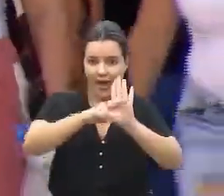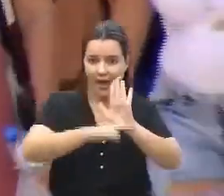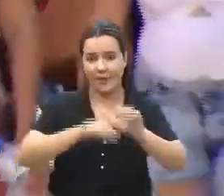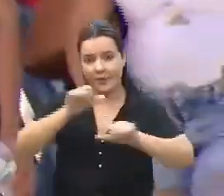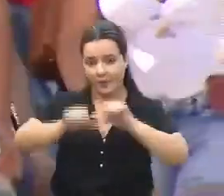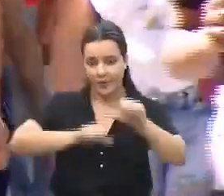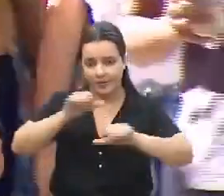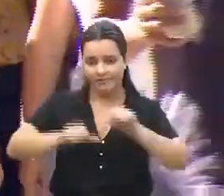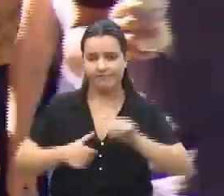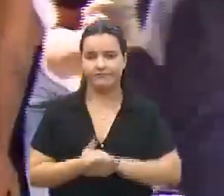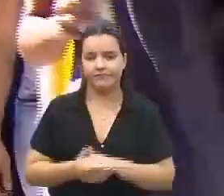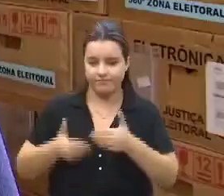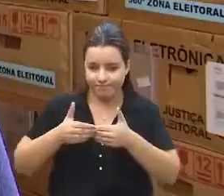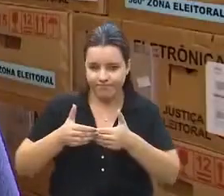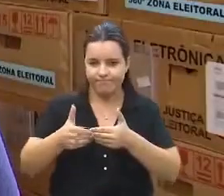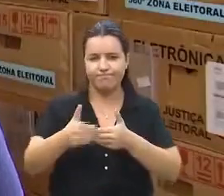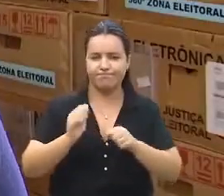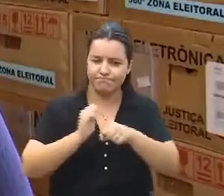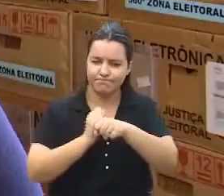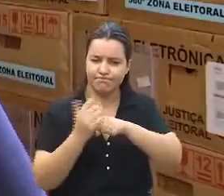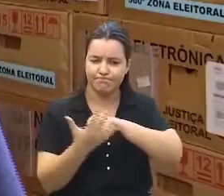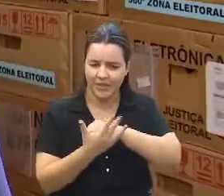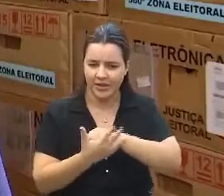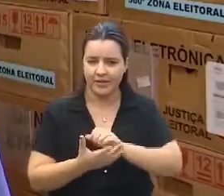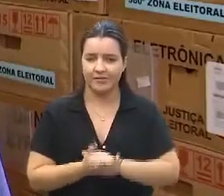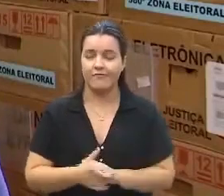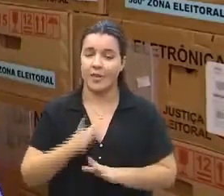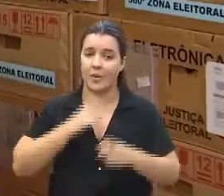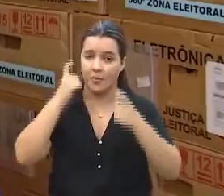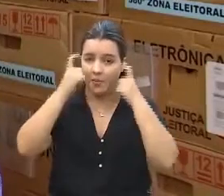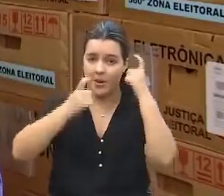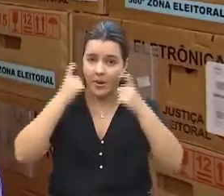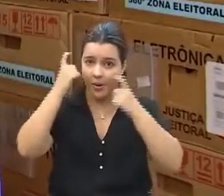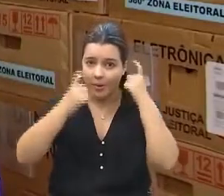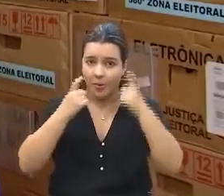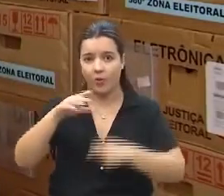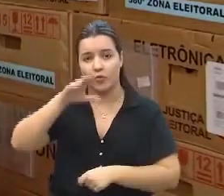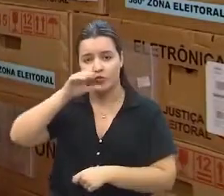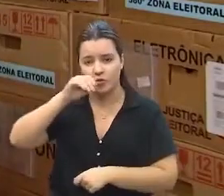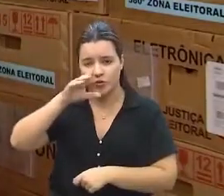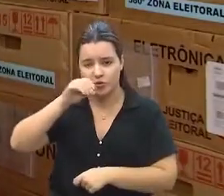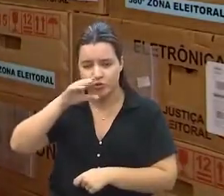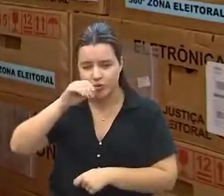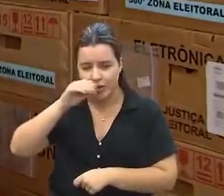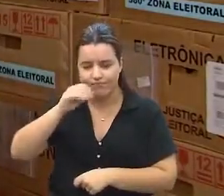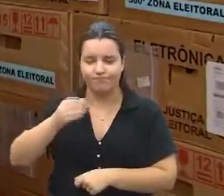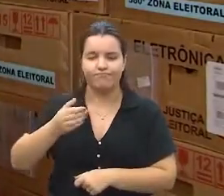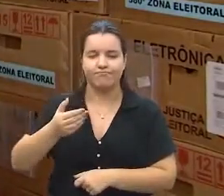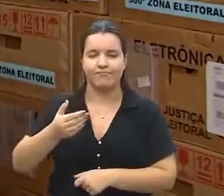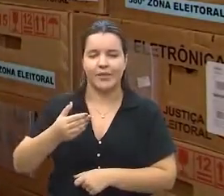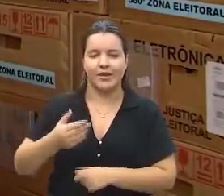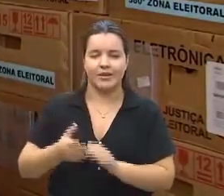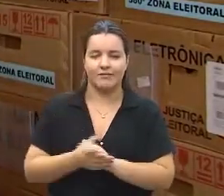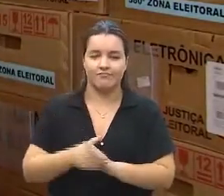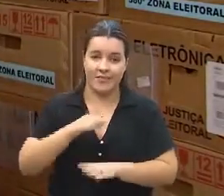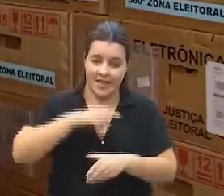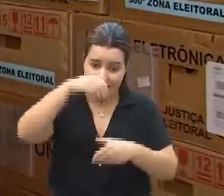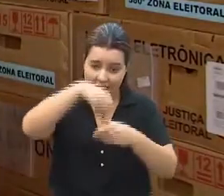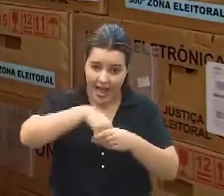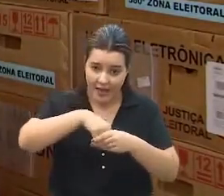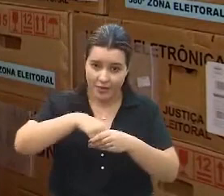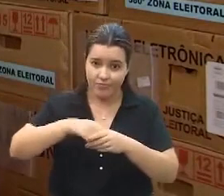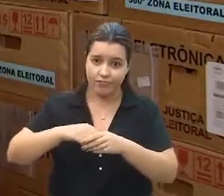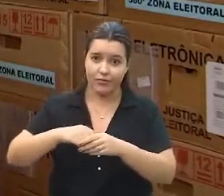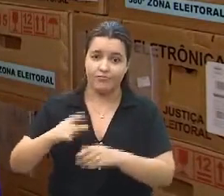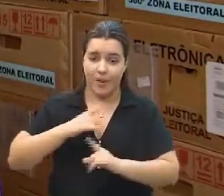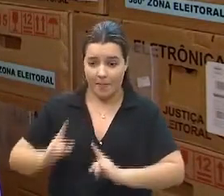estão previstas. Esse ano, por conta da pandemia, tanto a preocupação aqui com os servidores, né, com os nossos servidores internamente aqui no Palácio